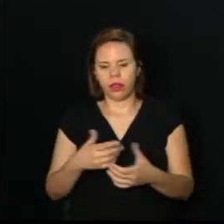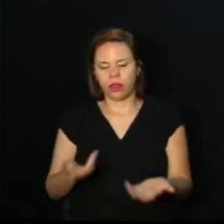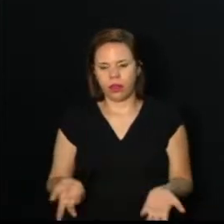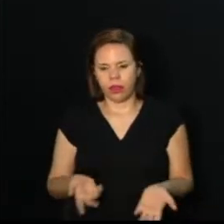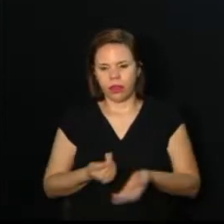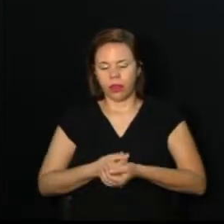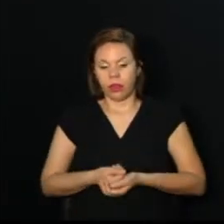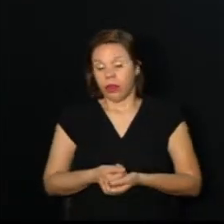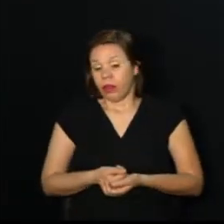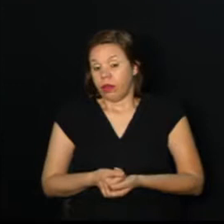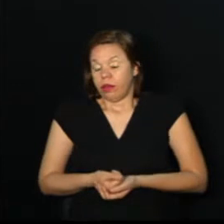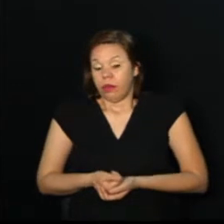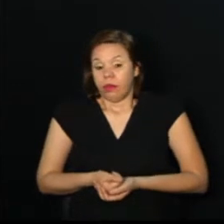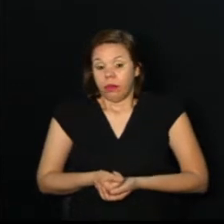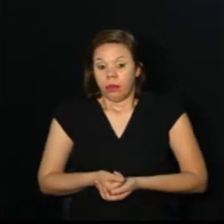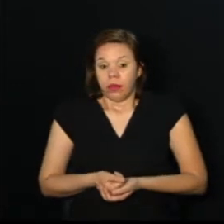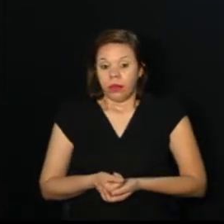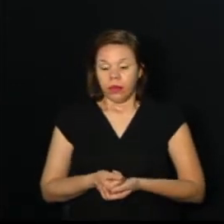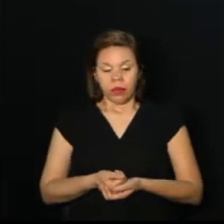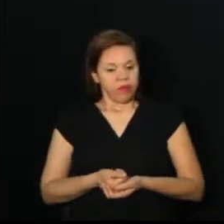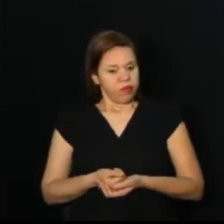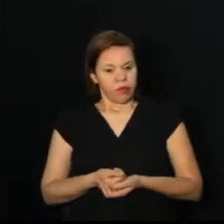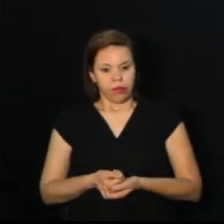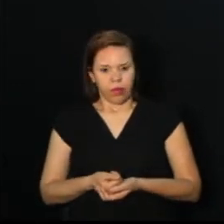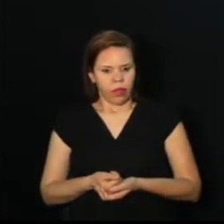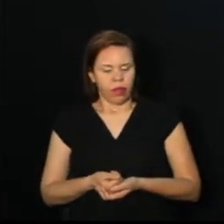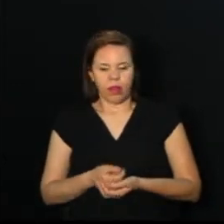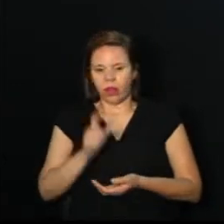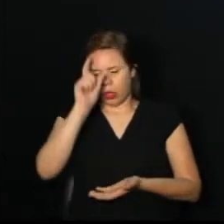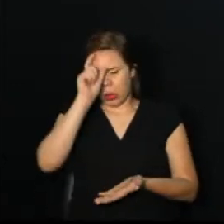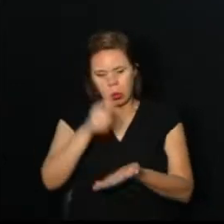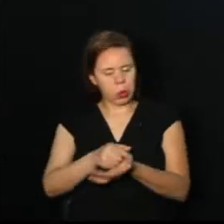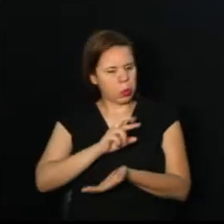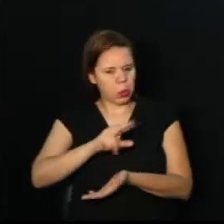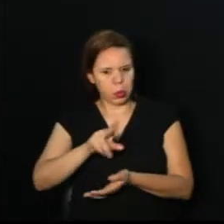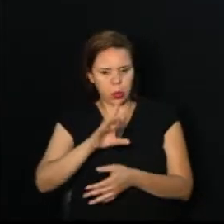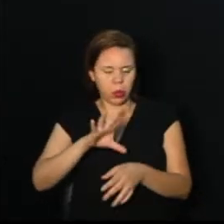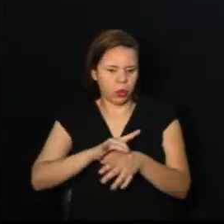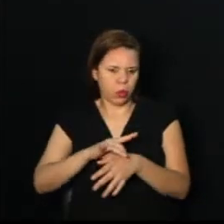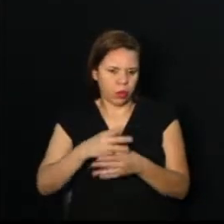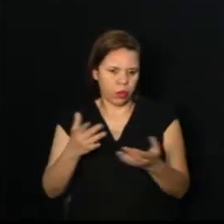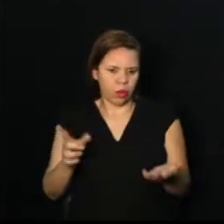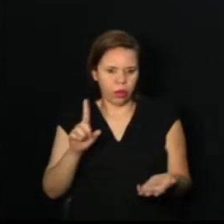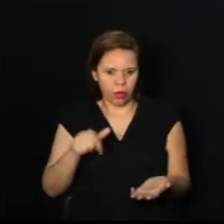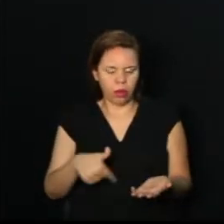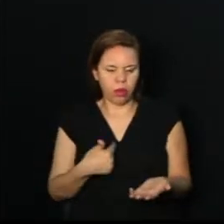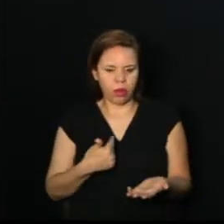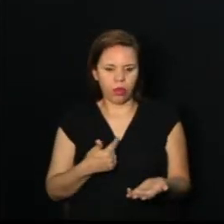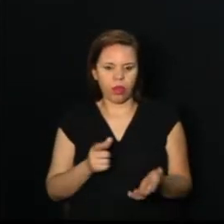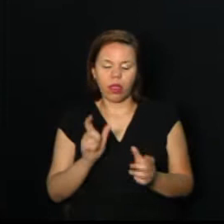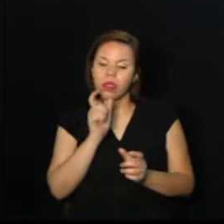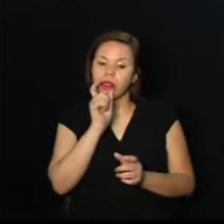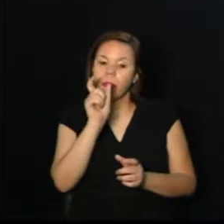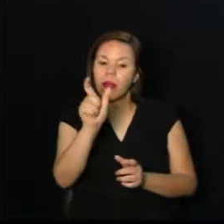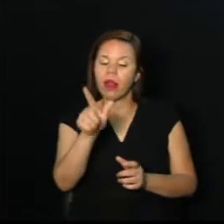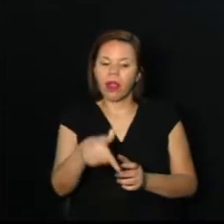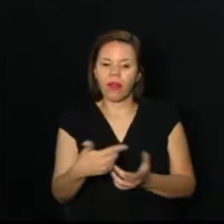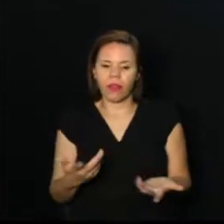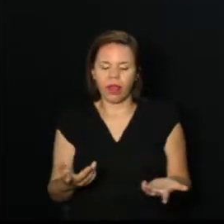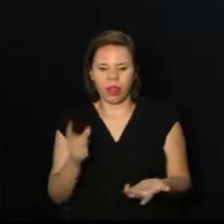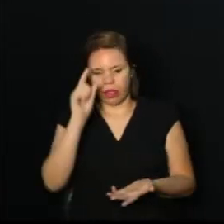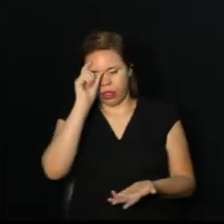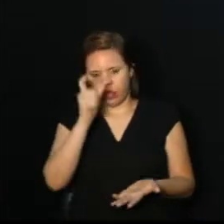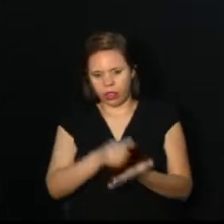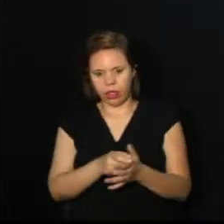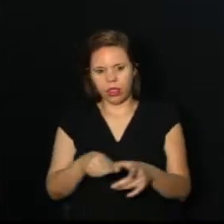E não estou considerando a dislexia uma doença, mas é esse ditado. E na dislexia